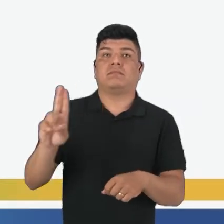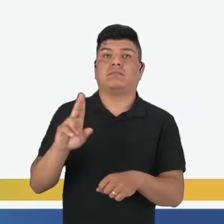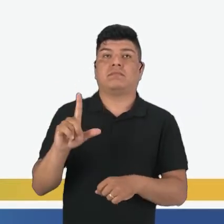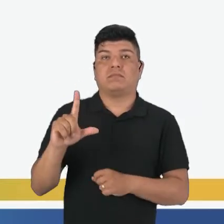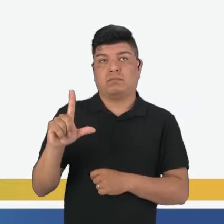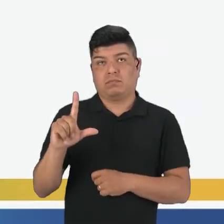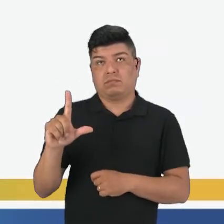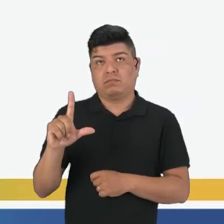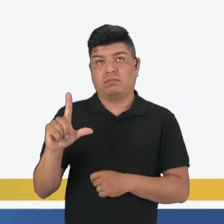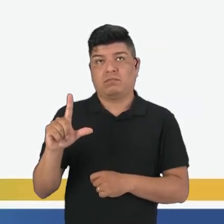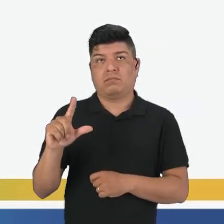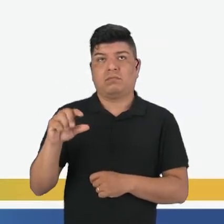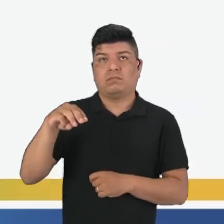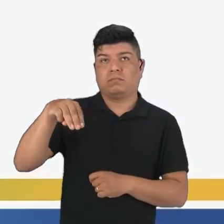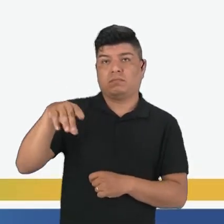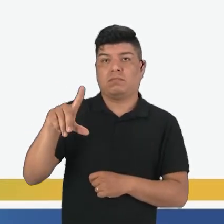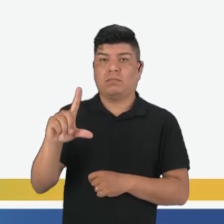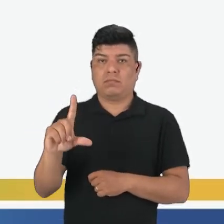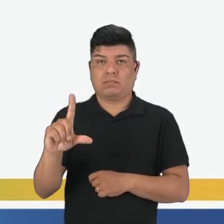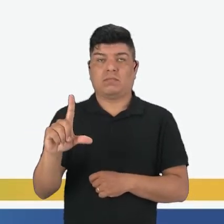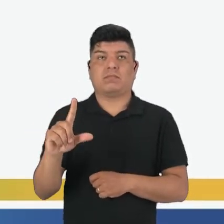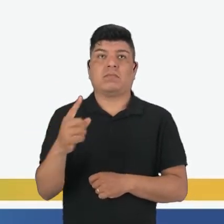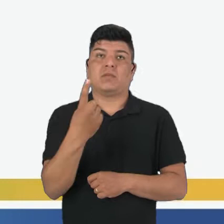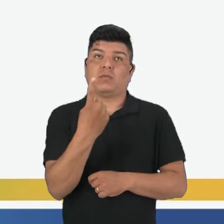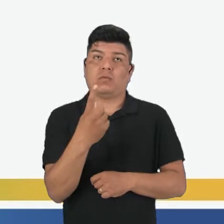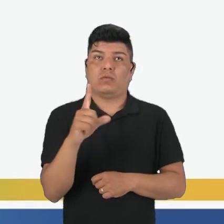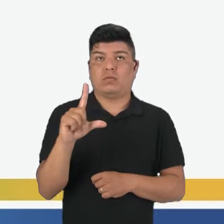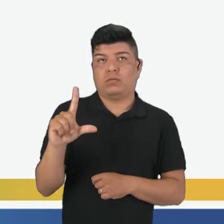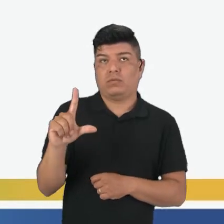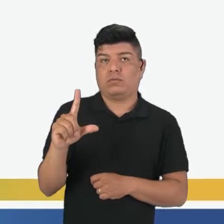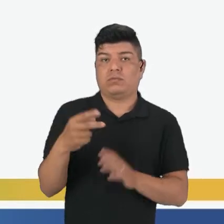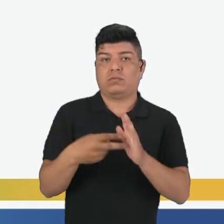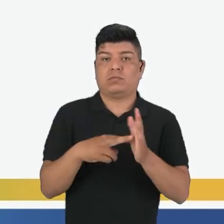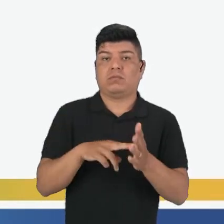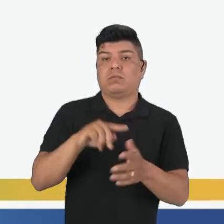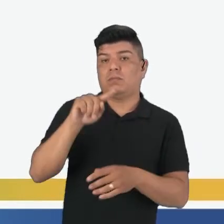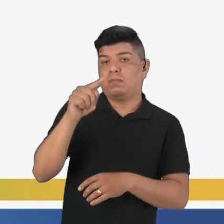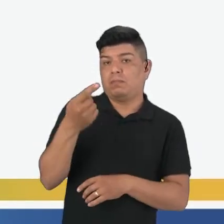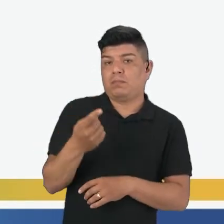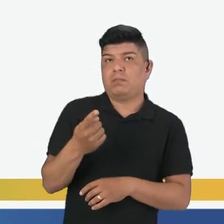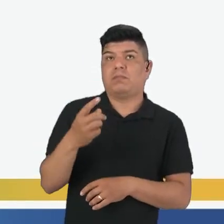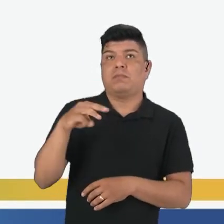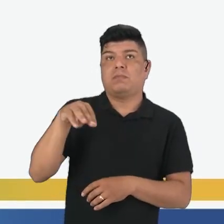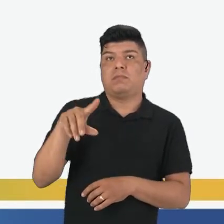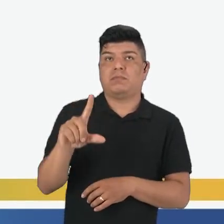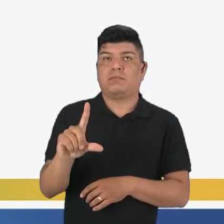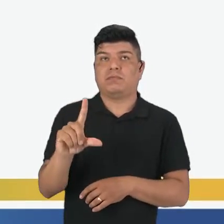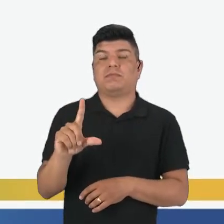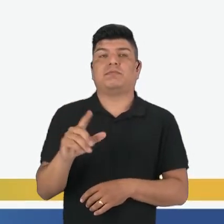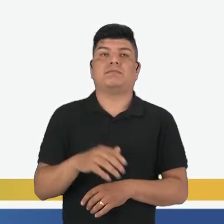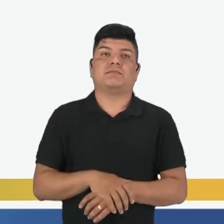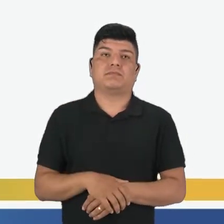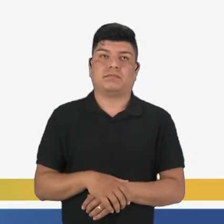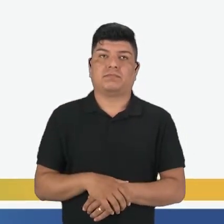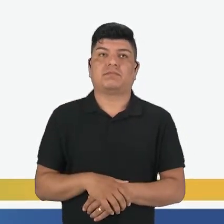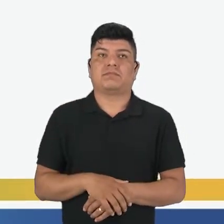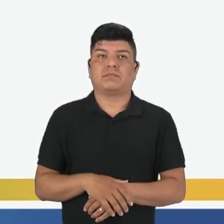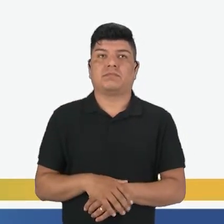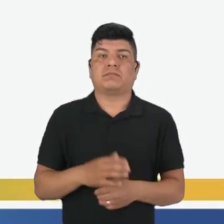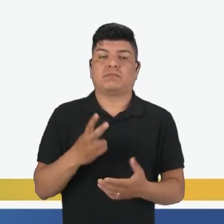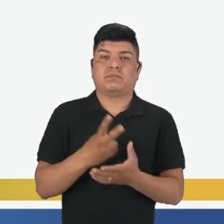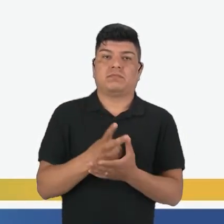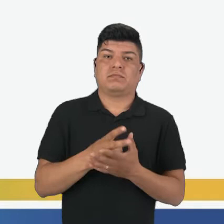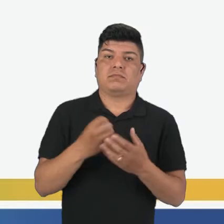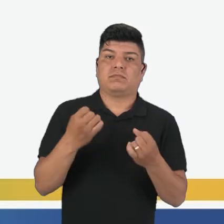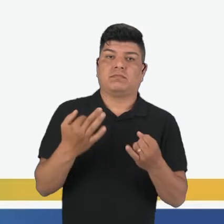o litro e o mililitro. 1 litro corresponde a 1000 mililitros ou a 1000 ml, como nós falamos